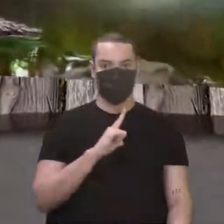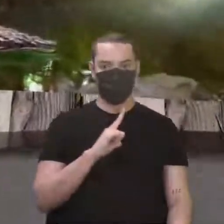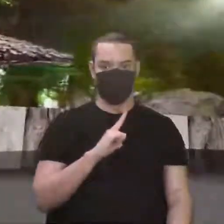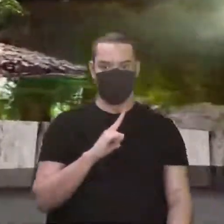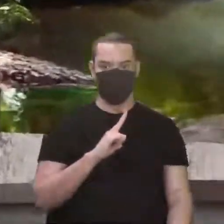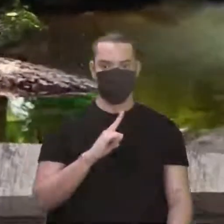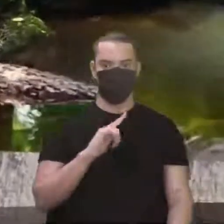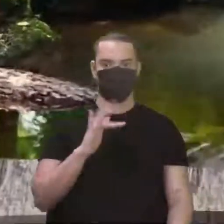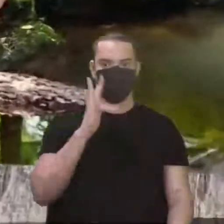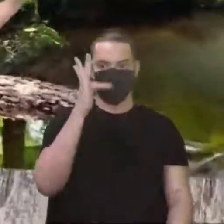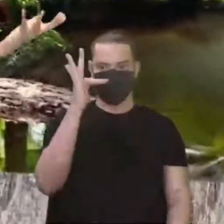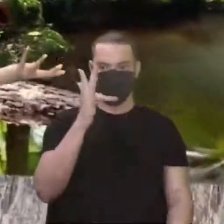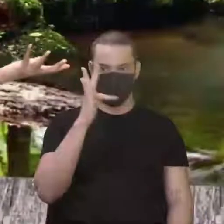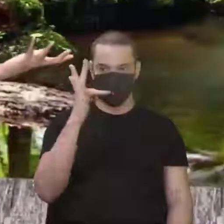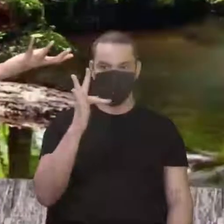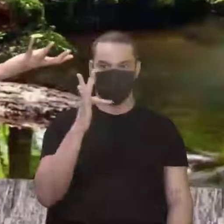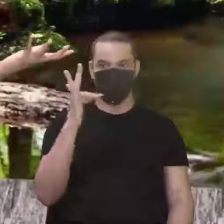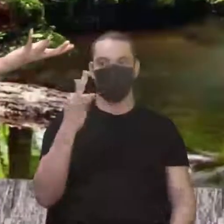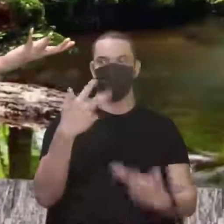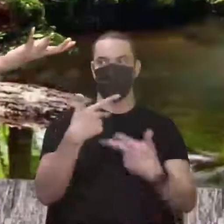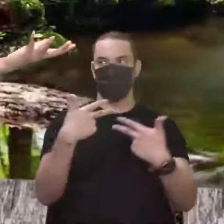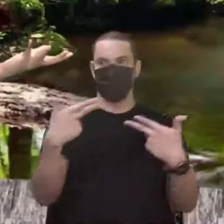uma plantação de milho